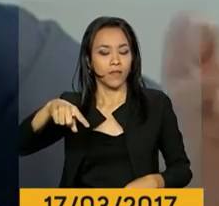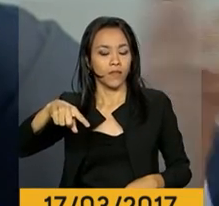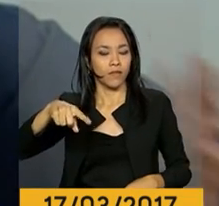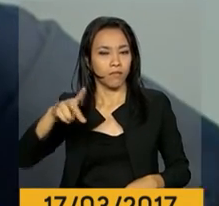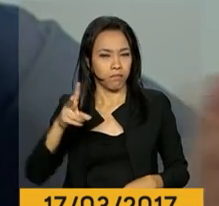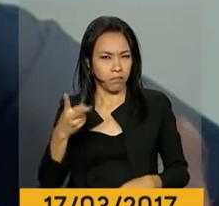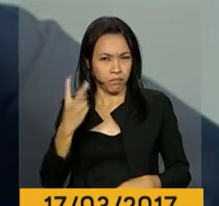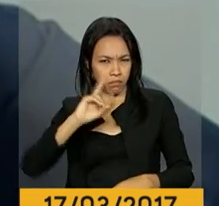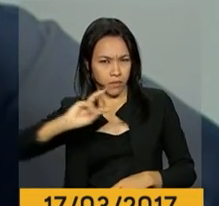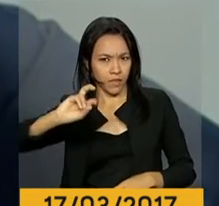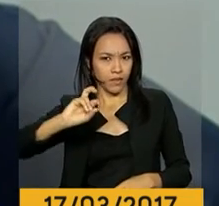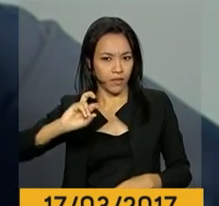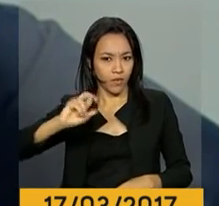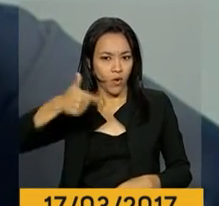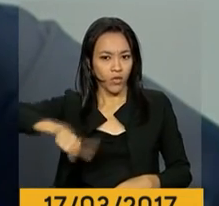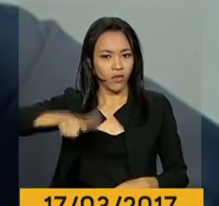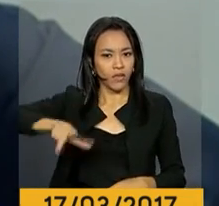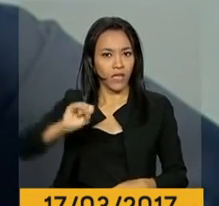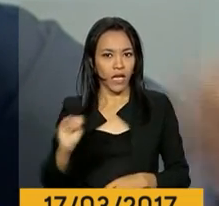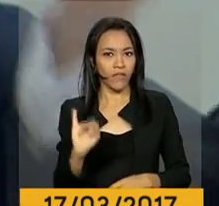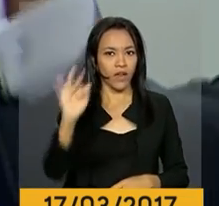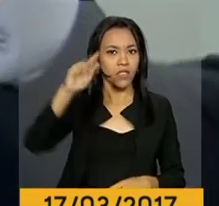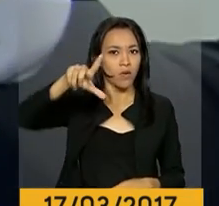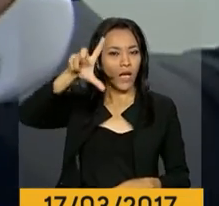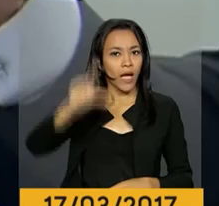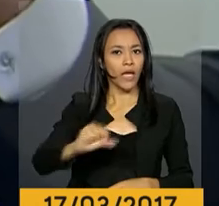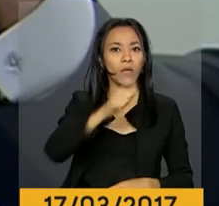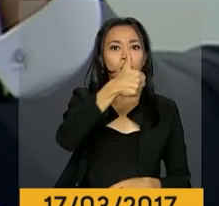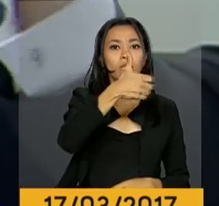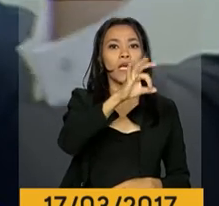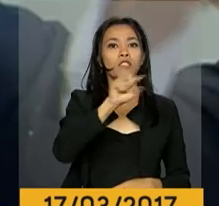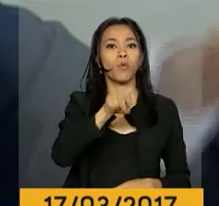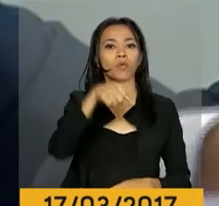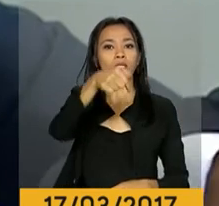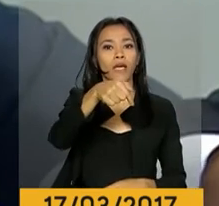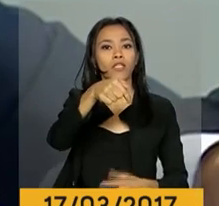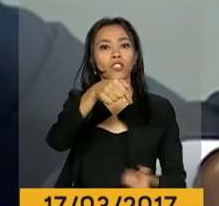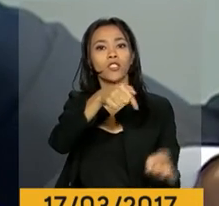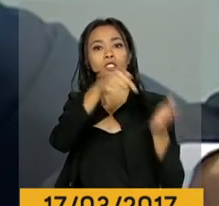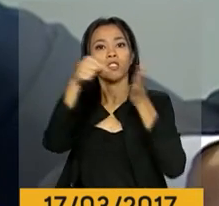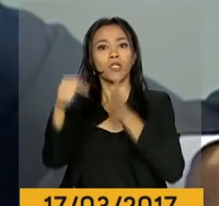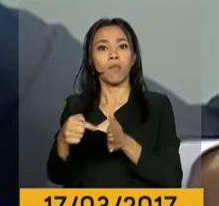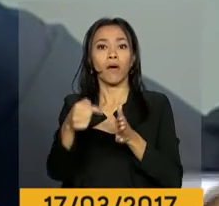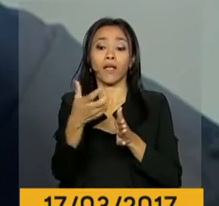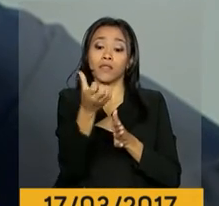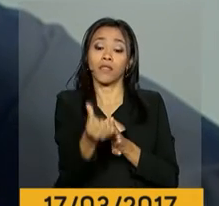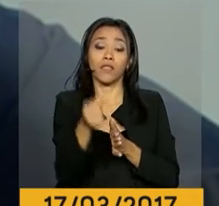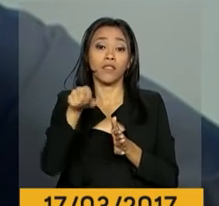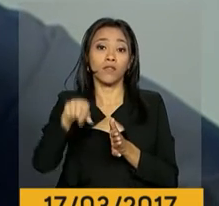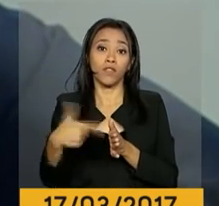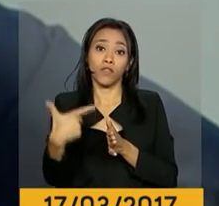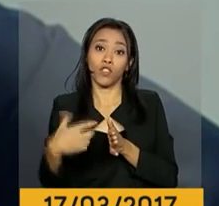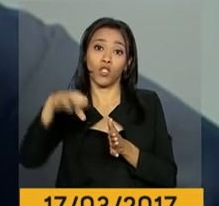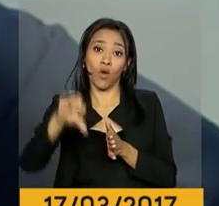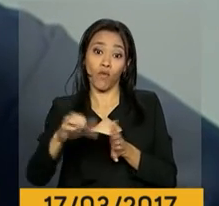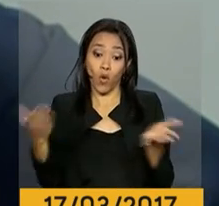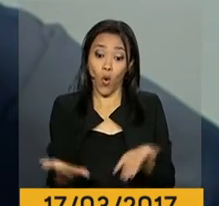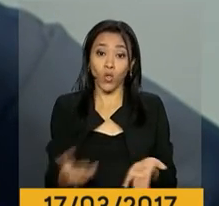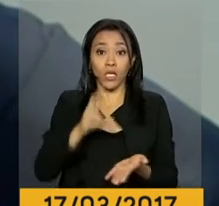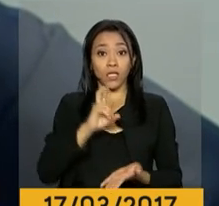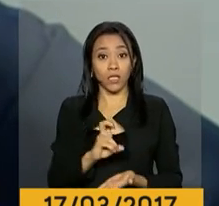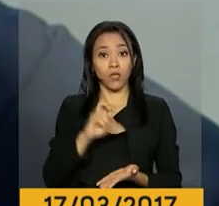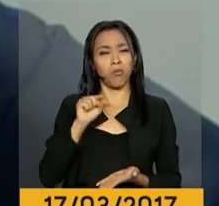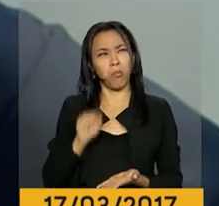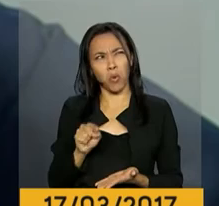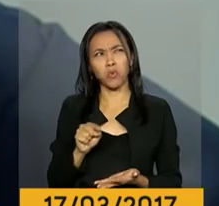inflação, vou tomar a liberdade de repetir, caiu de 10,7 para, no fim do ano, 6,29, hoje está em 5 ponto qualquer